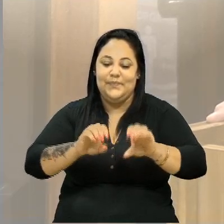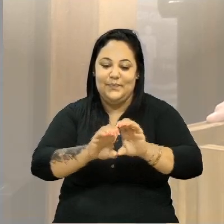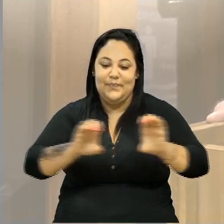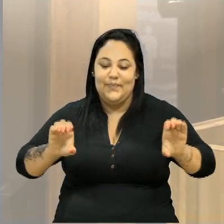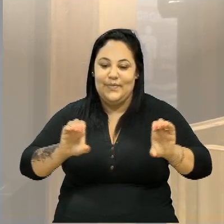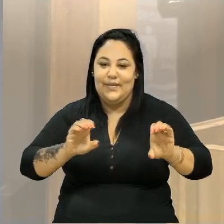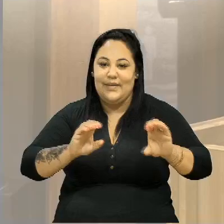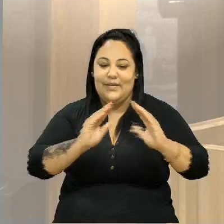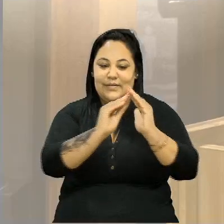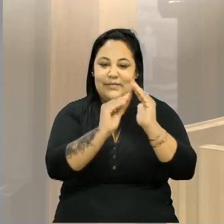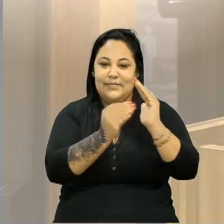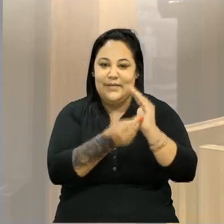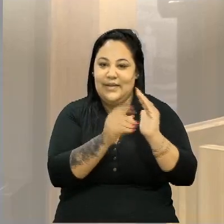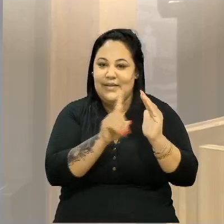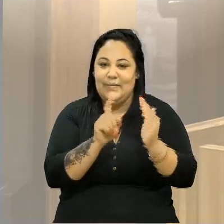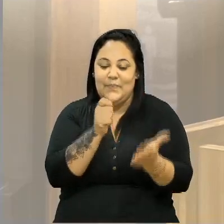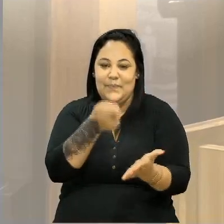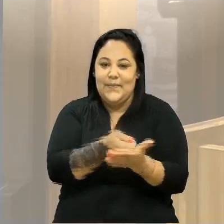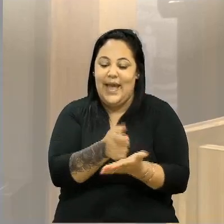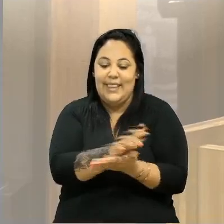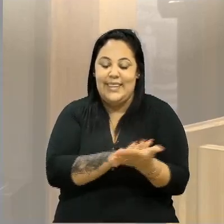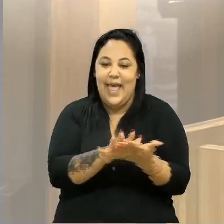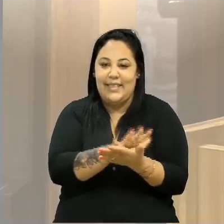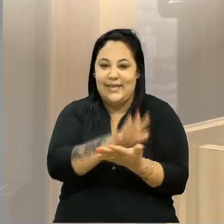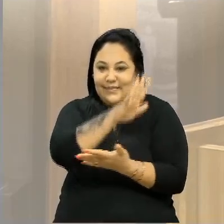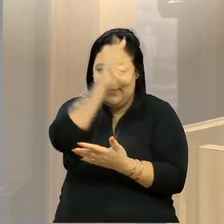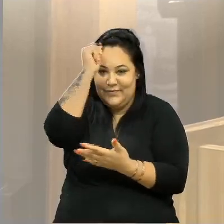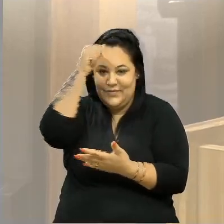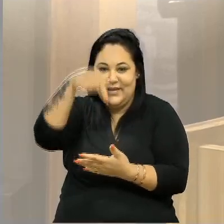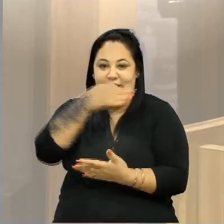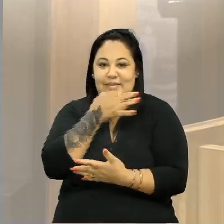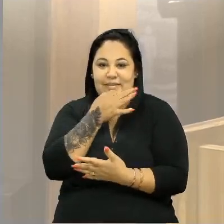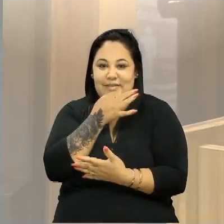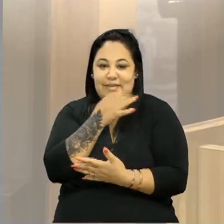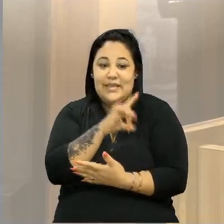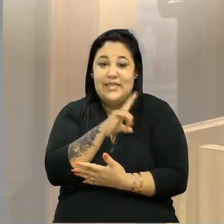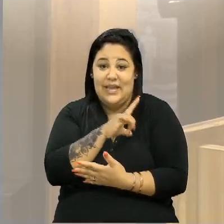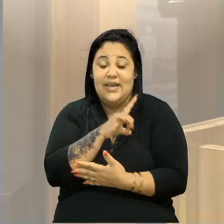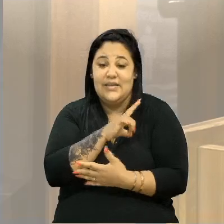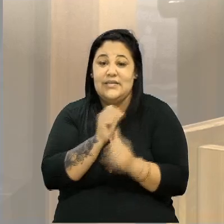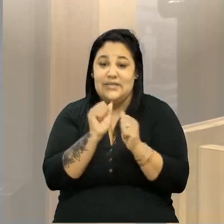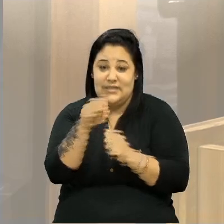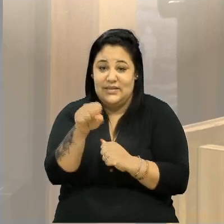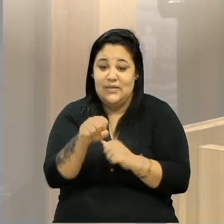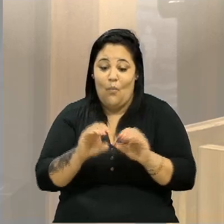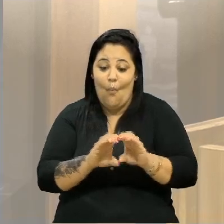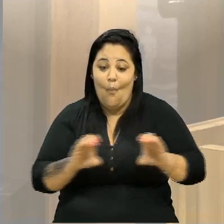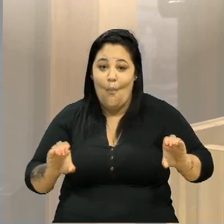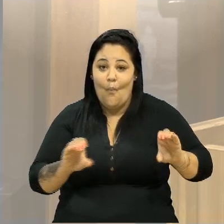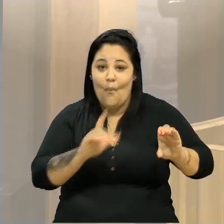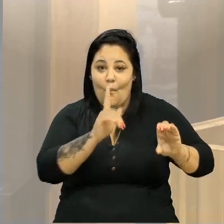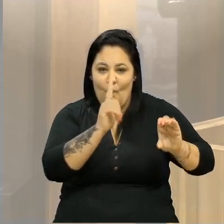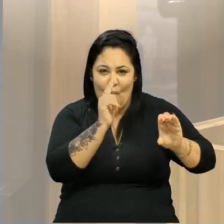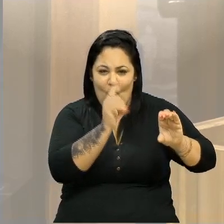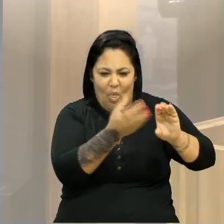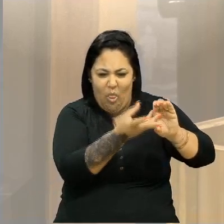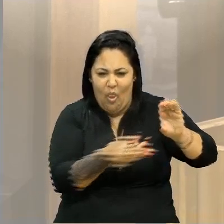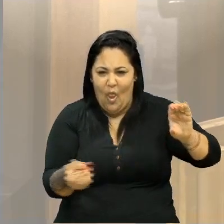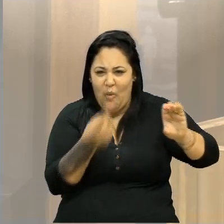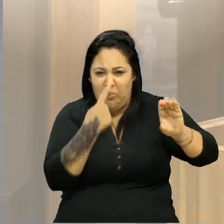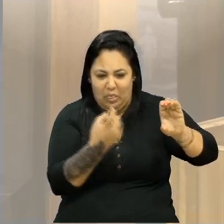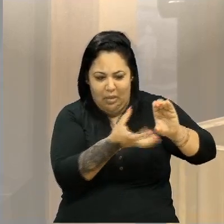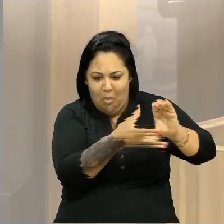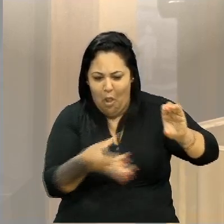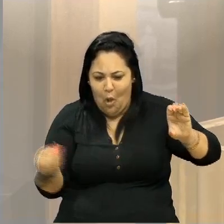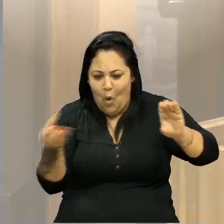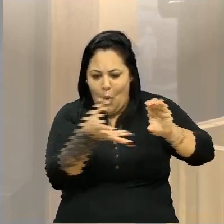paga nada à Prefeitura de Caxias do Sul. Isso é quando tem a parte de drenagem do esgoto misto, onde a